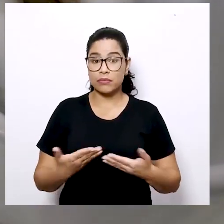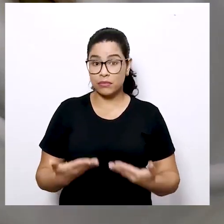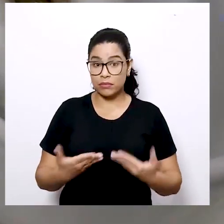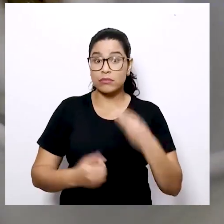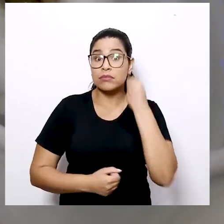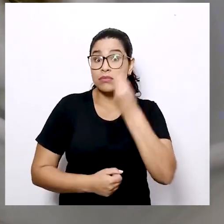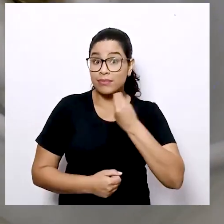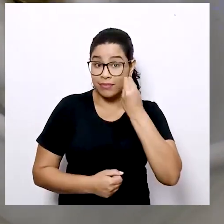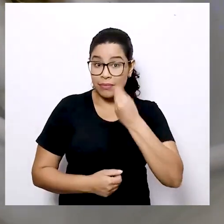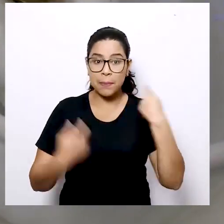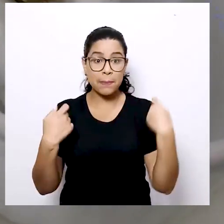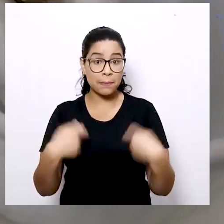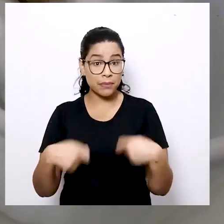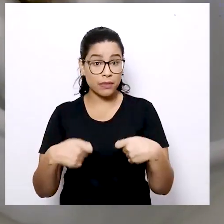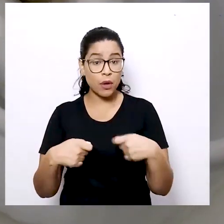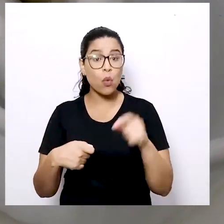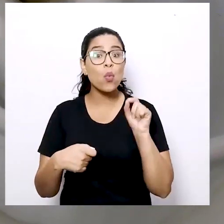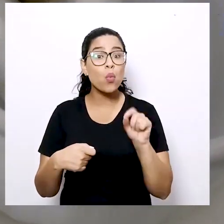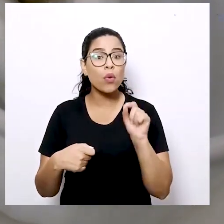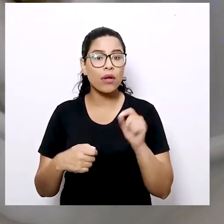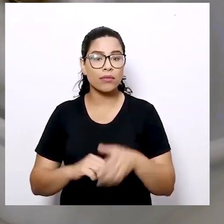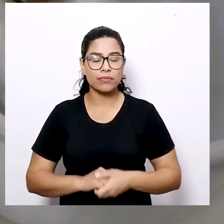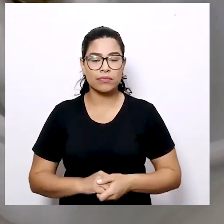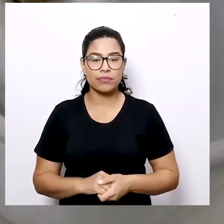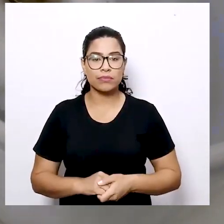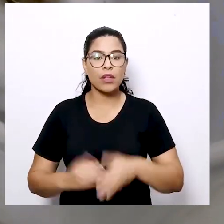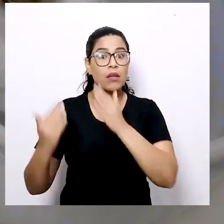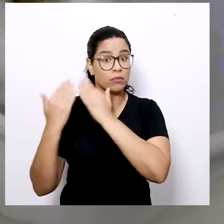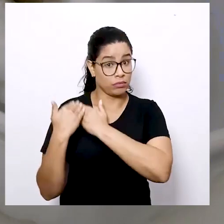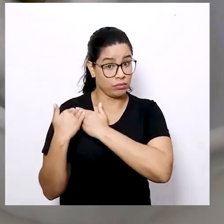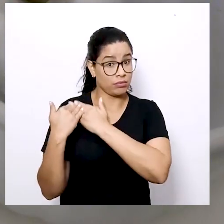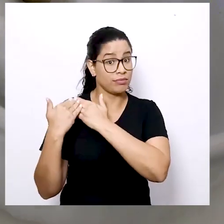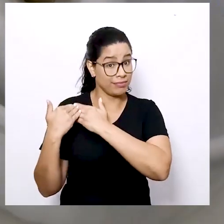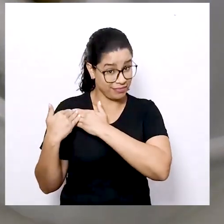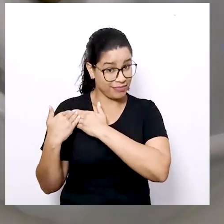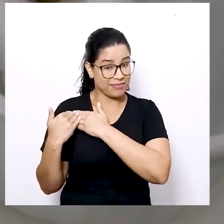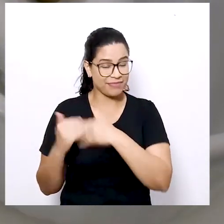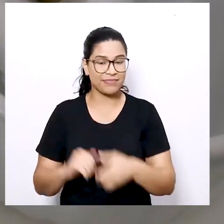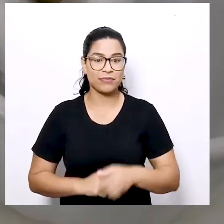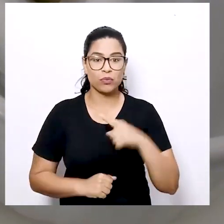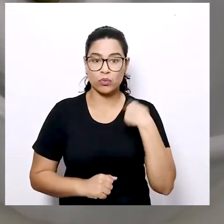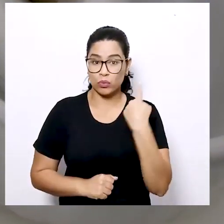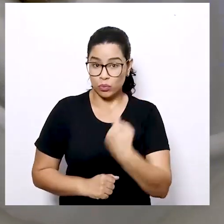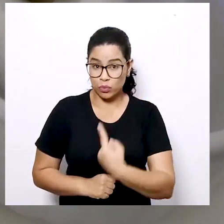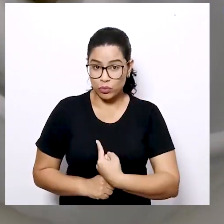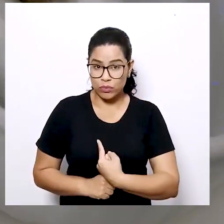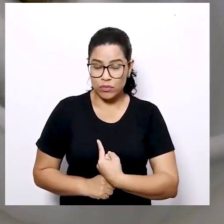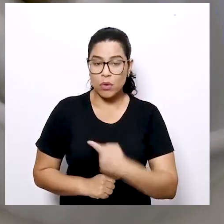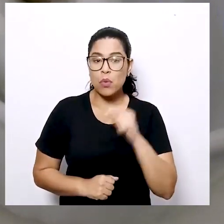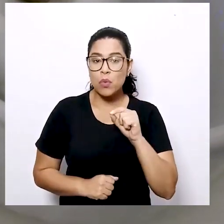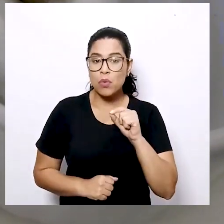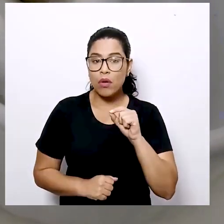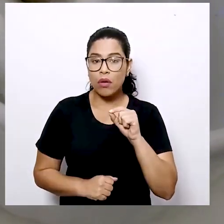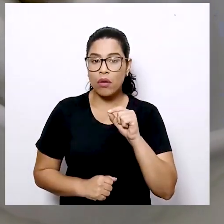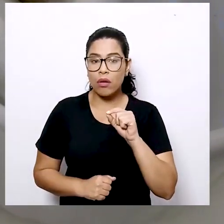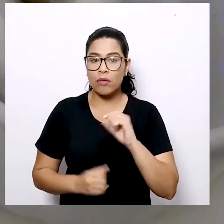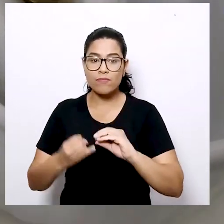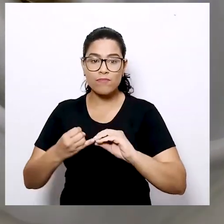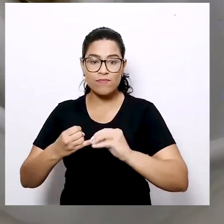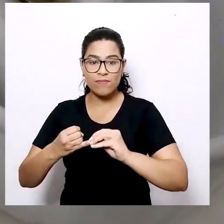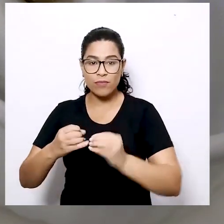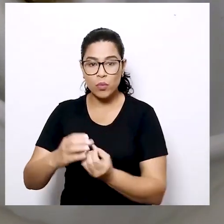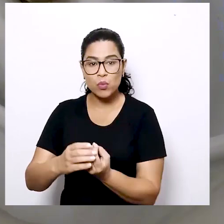Para essa experiência, vocês precisam de um compromisso. Por quê? Nós vamos ver a